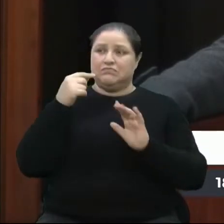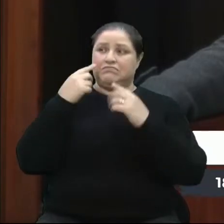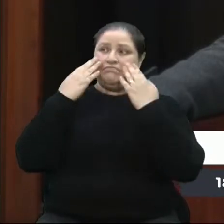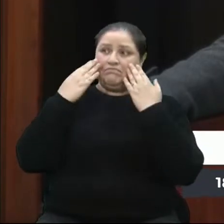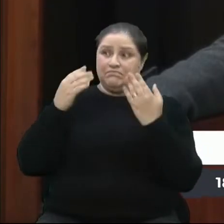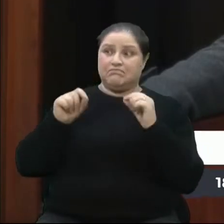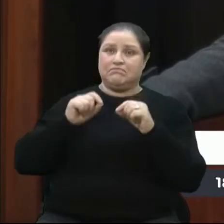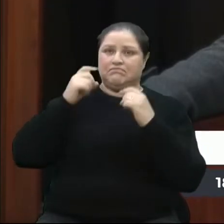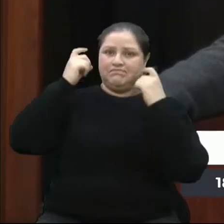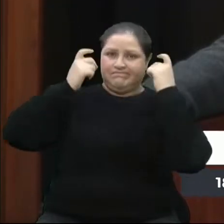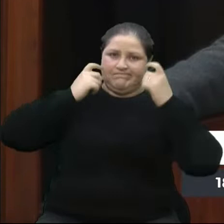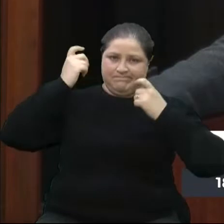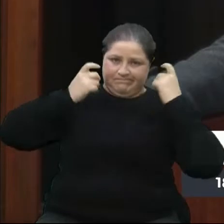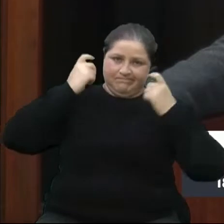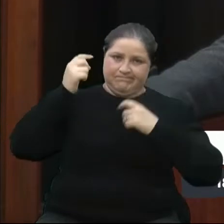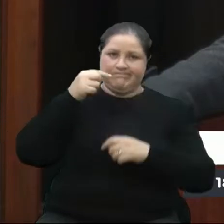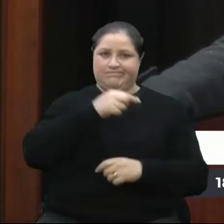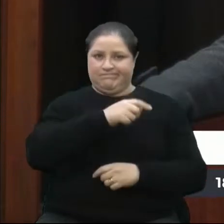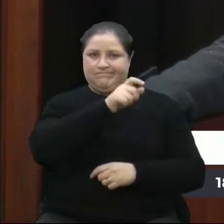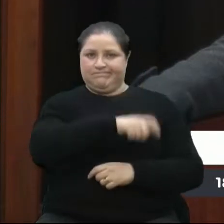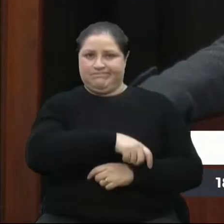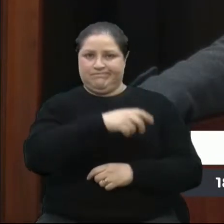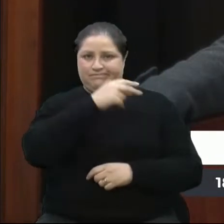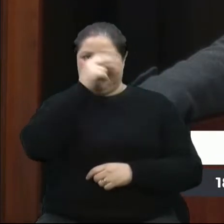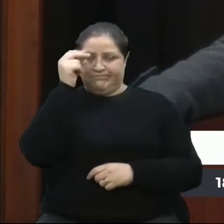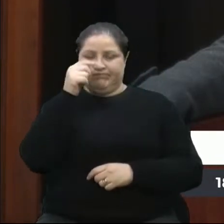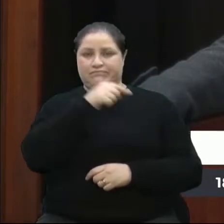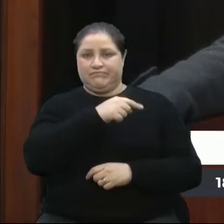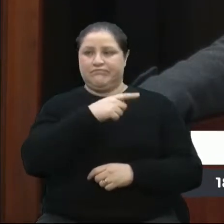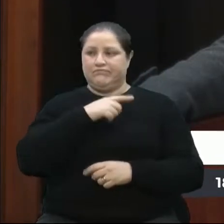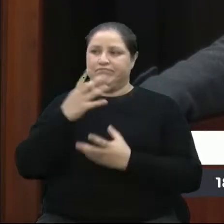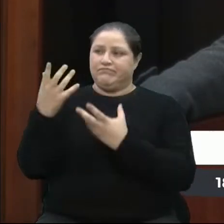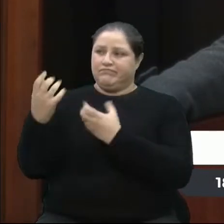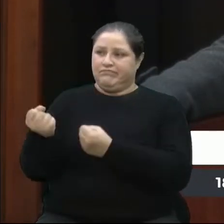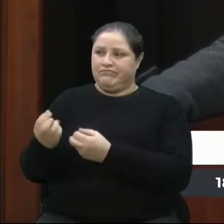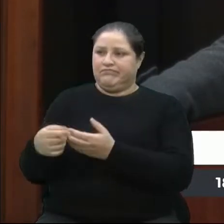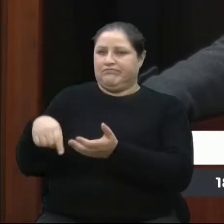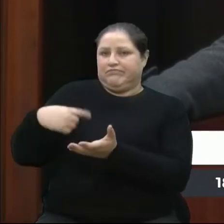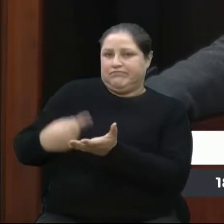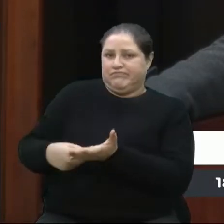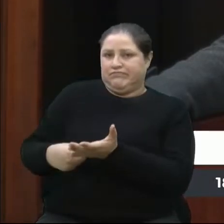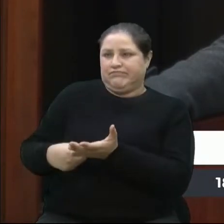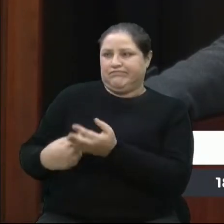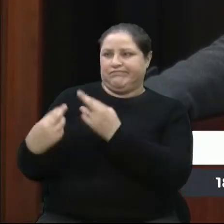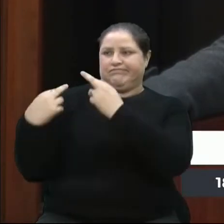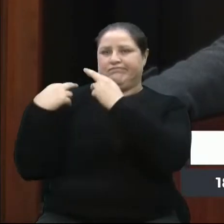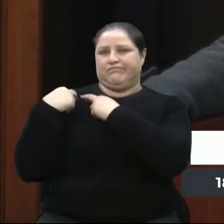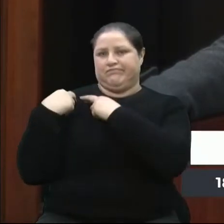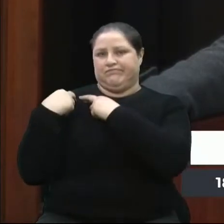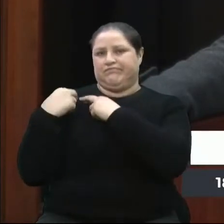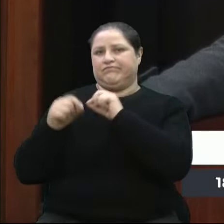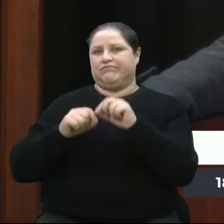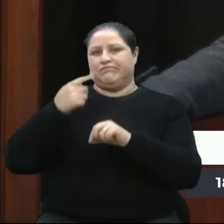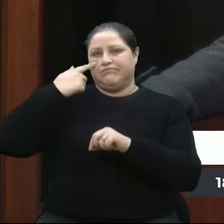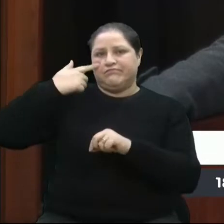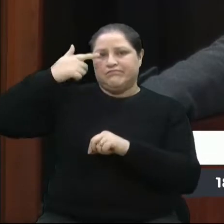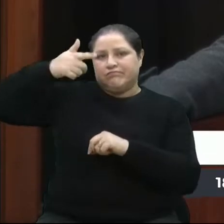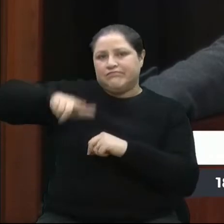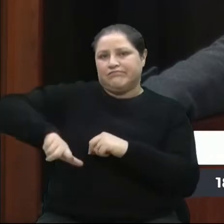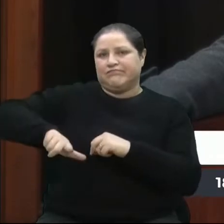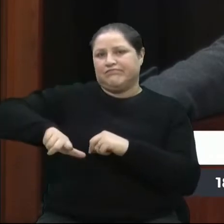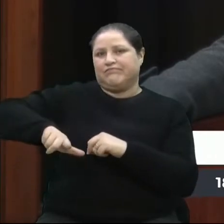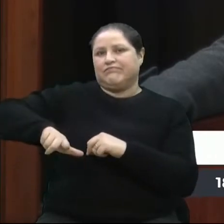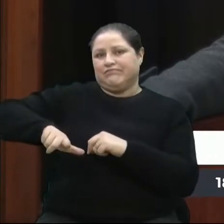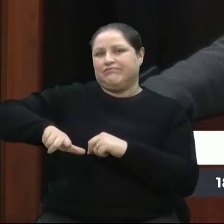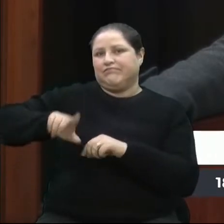preocupado e assumiu o compromisso de que sejam